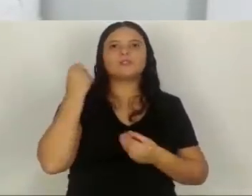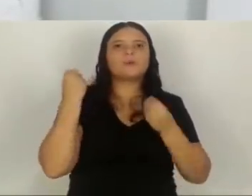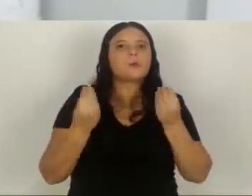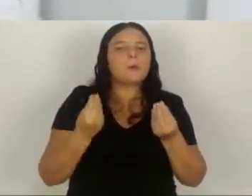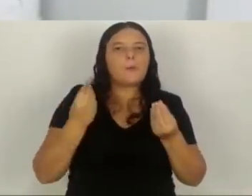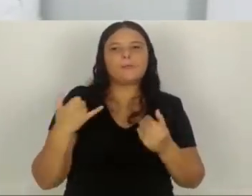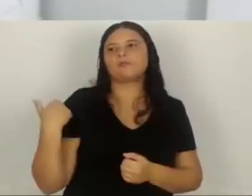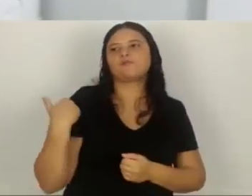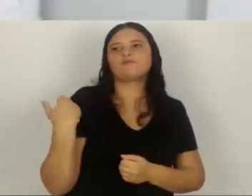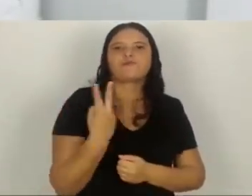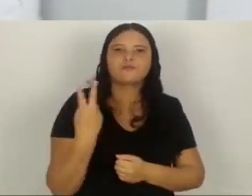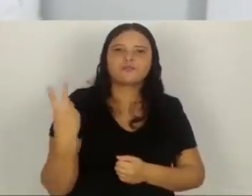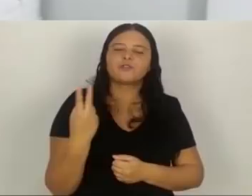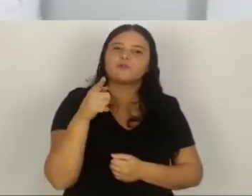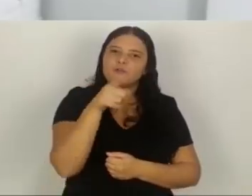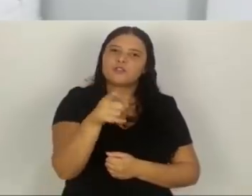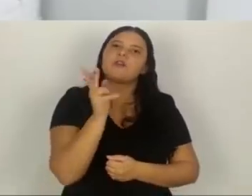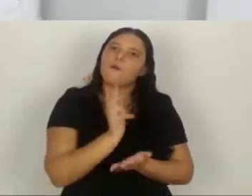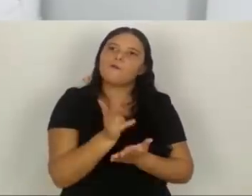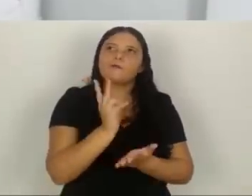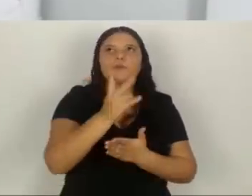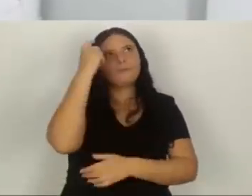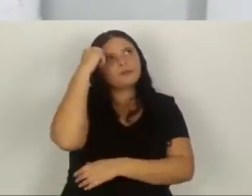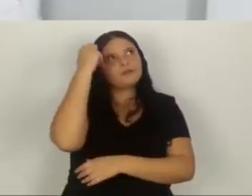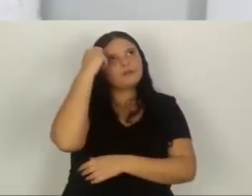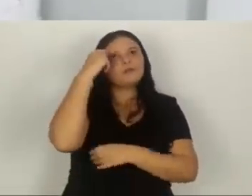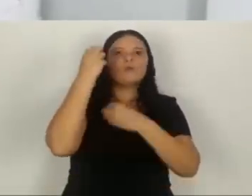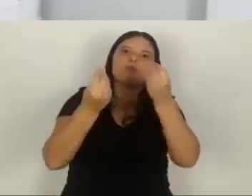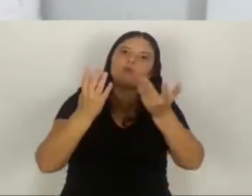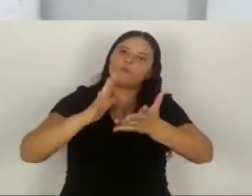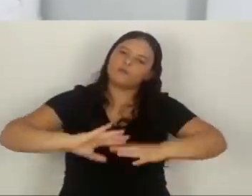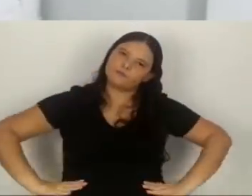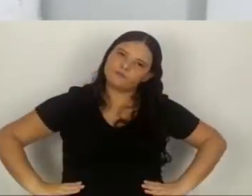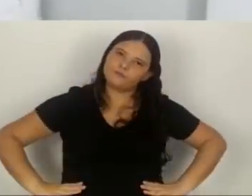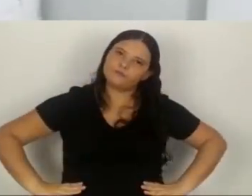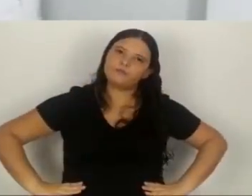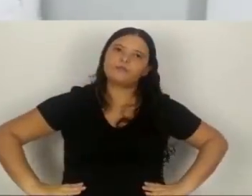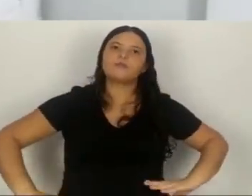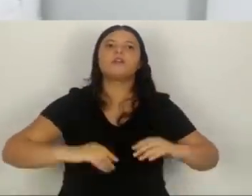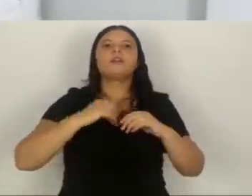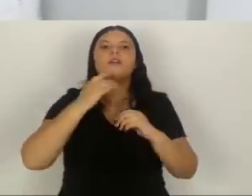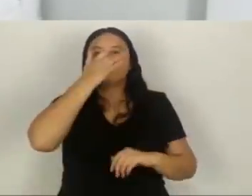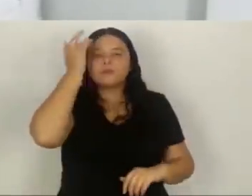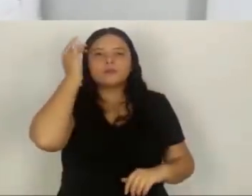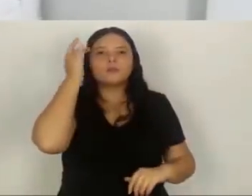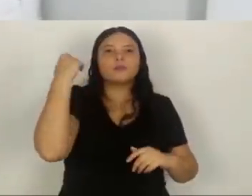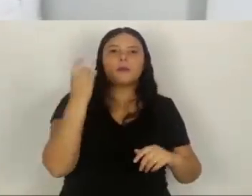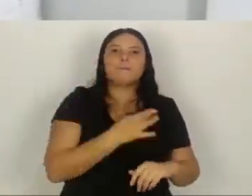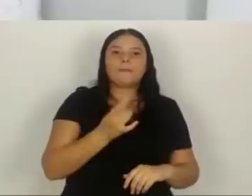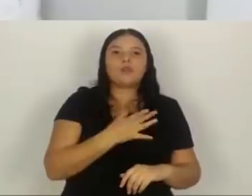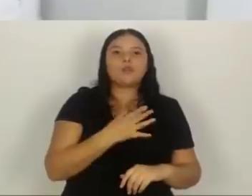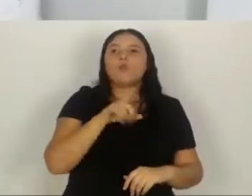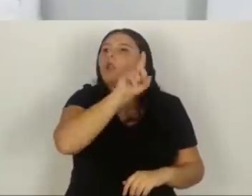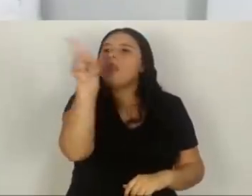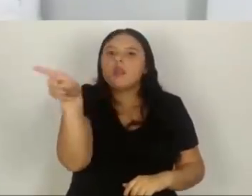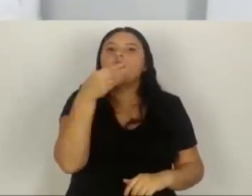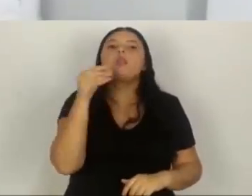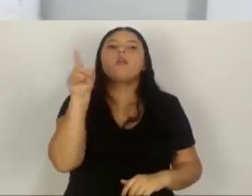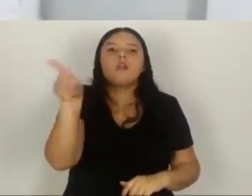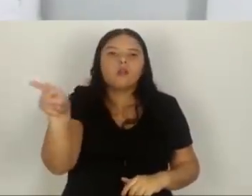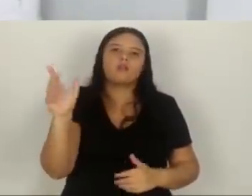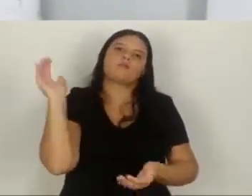que aos 22 anos você fique ainda pensando no que você tem que fazer. Quem tem que ter medo é ele, porque